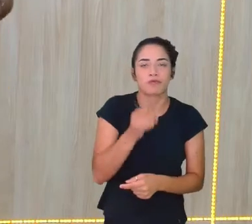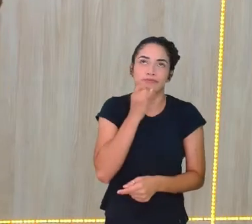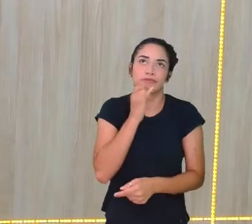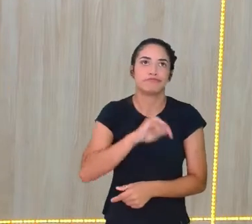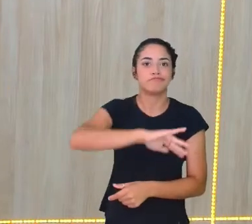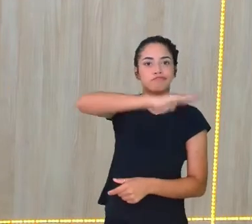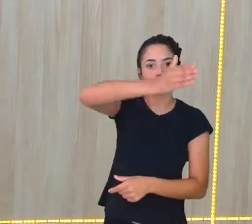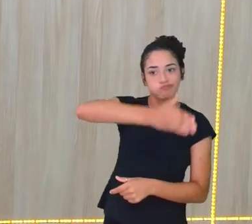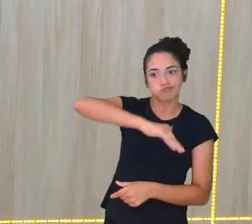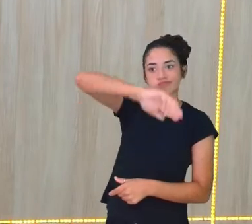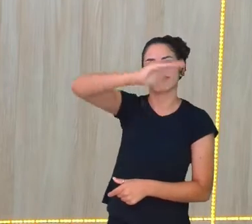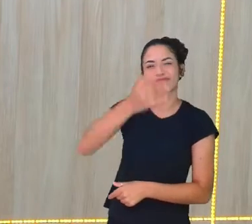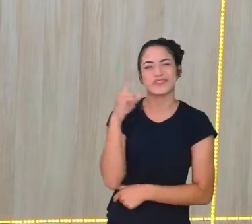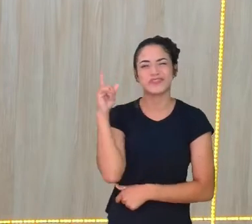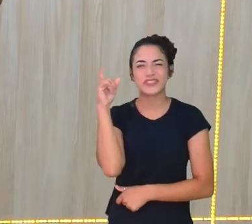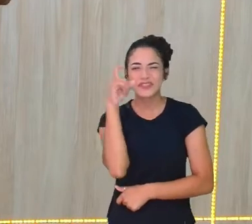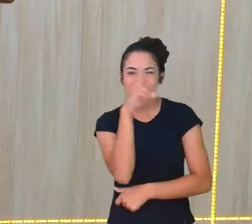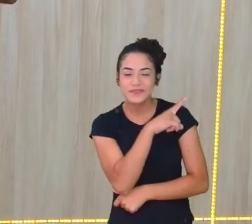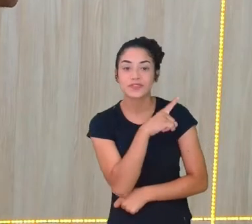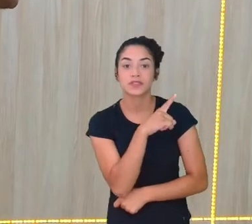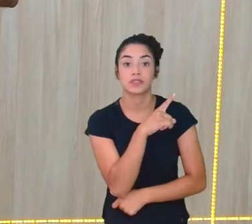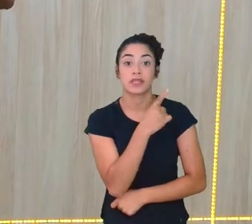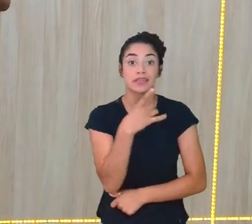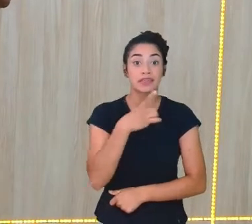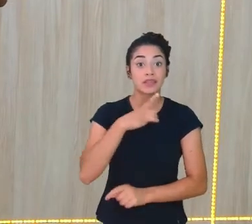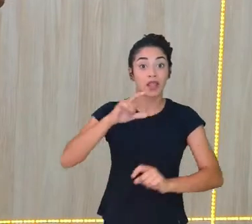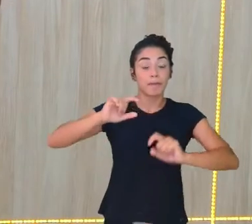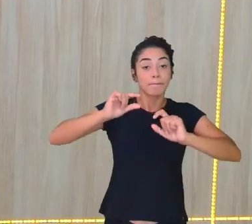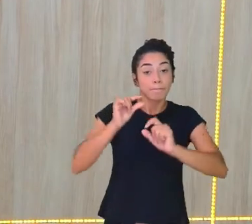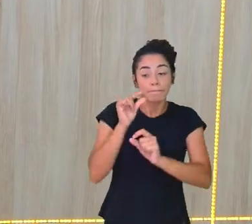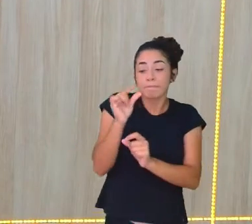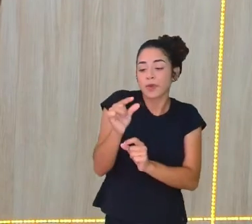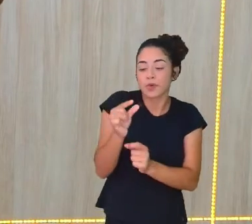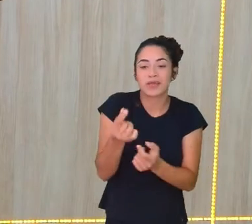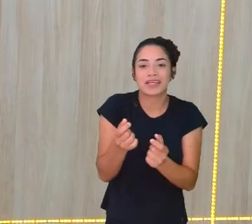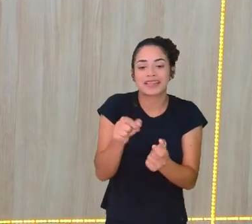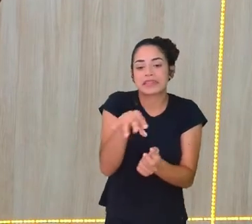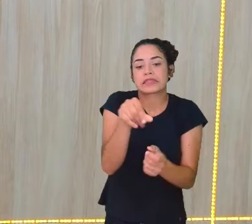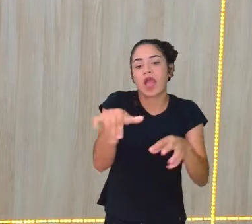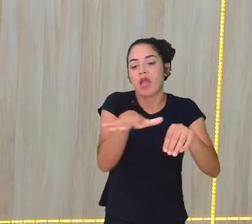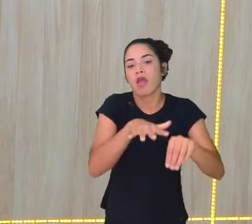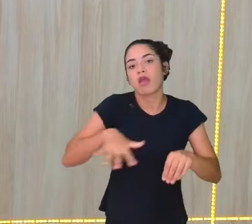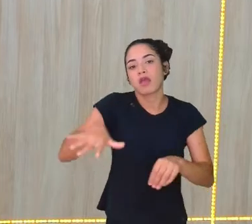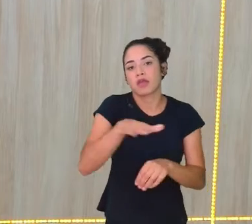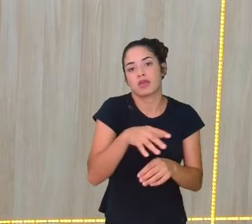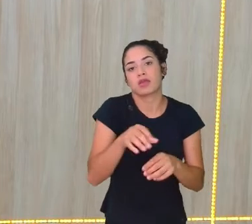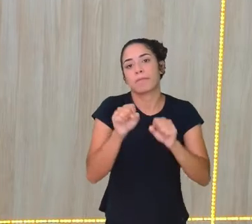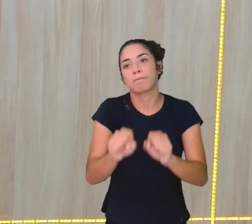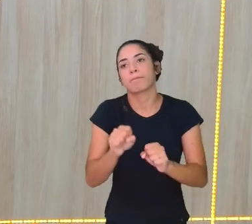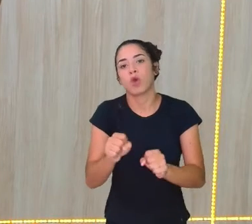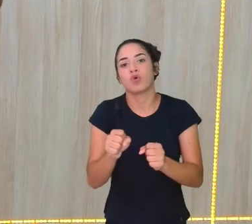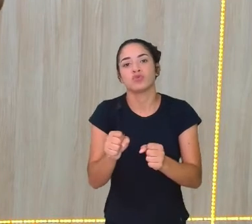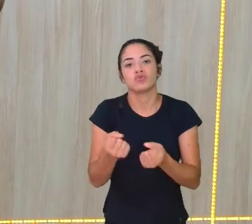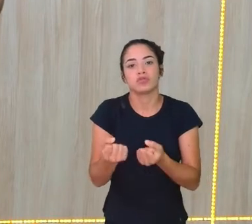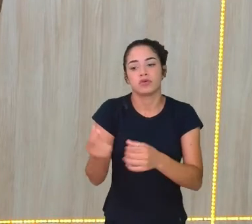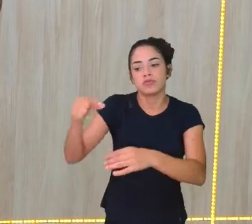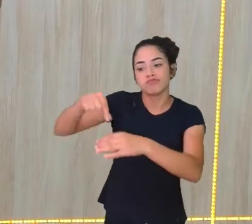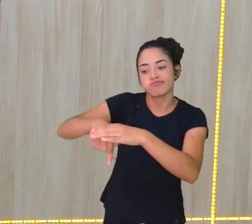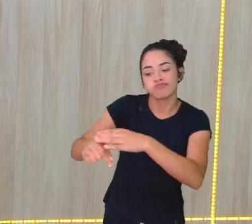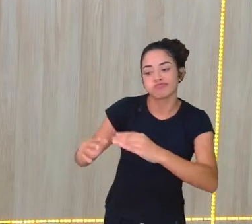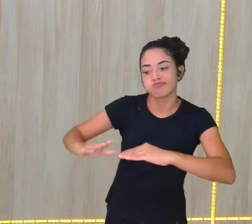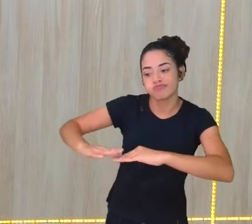era bastante acidentado, existiam pouquíssimas terras onde se podia cultivar,